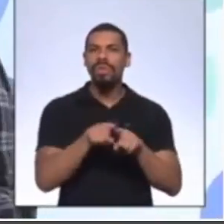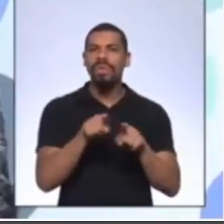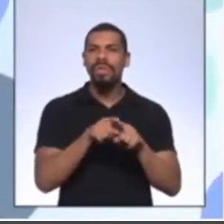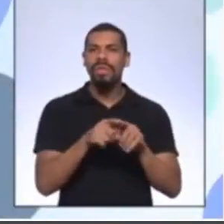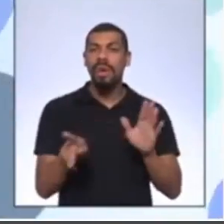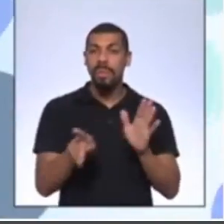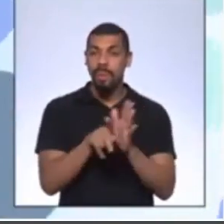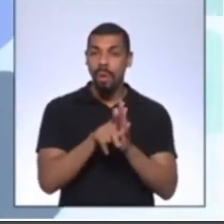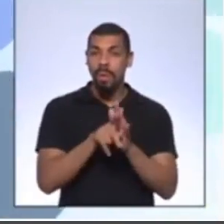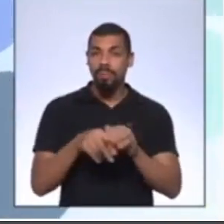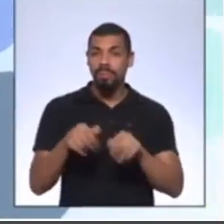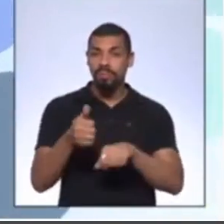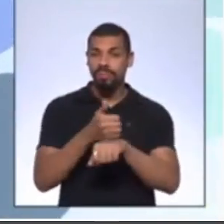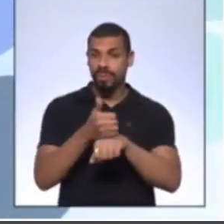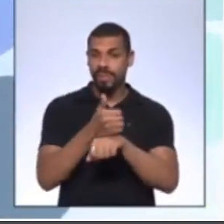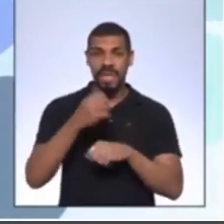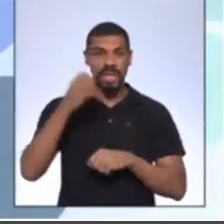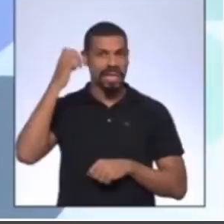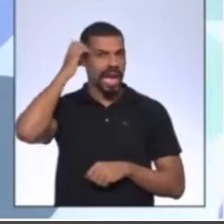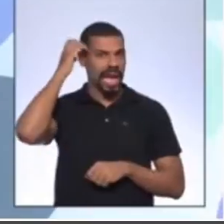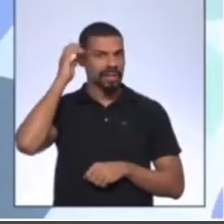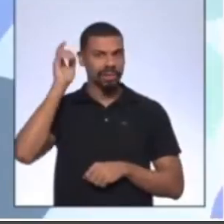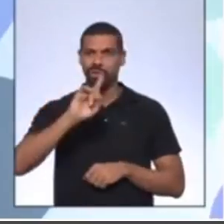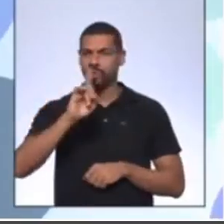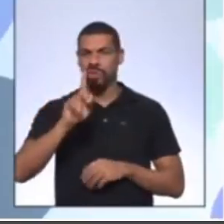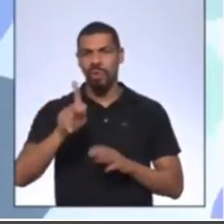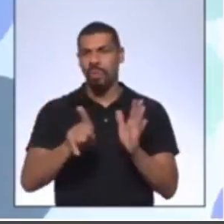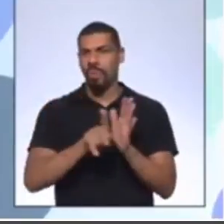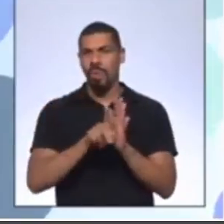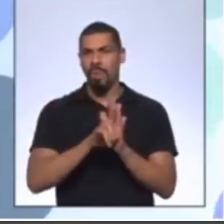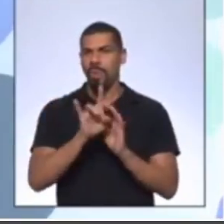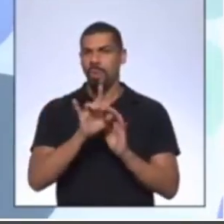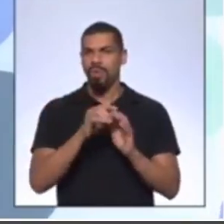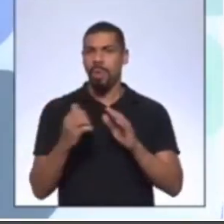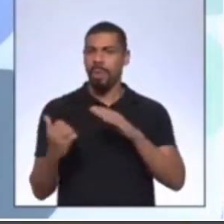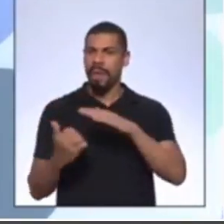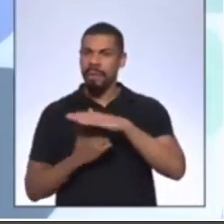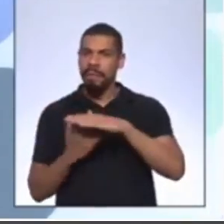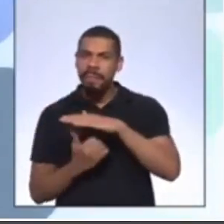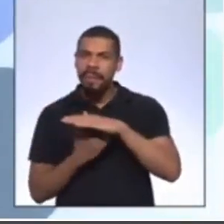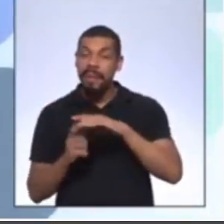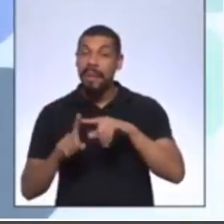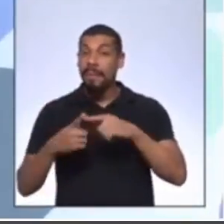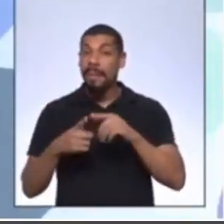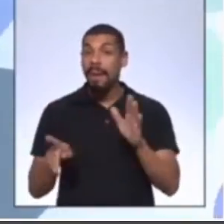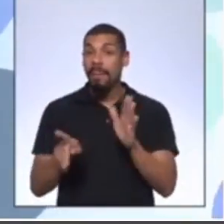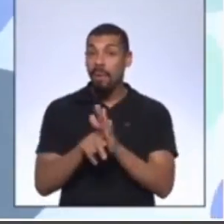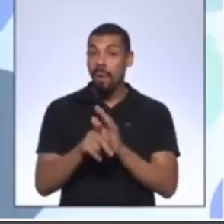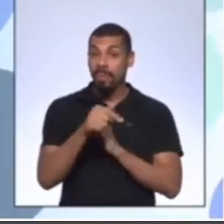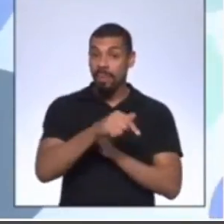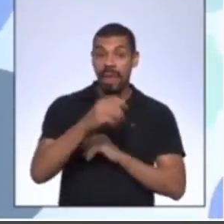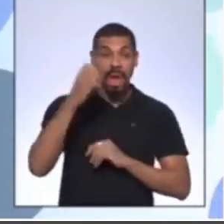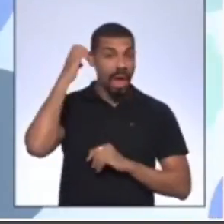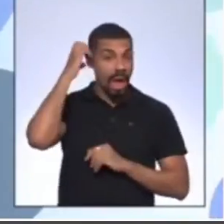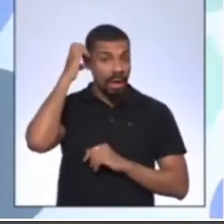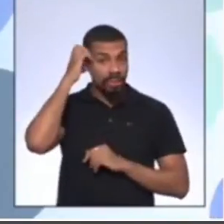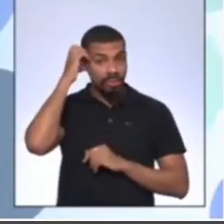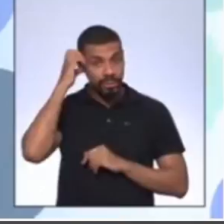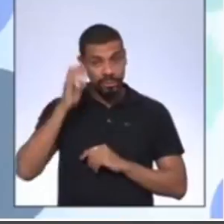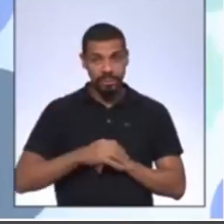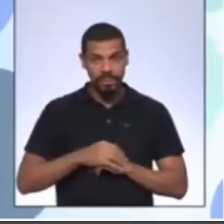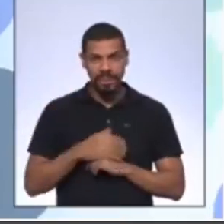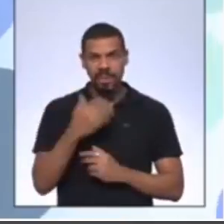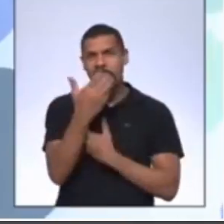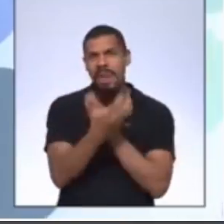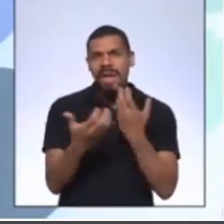do casting da rádio muitos eles não eram contratados apenas pela gravadora eles eram contratados da rádio então eles